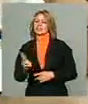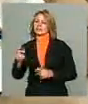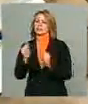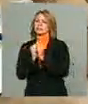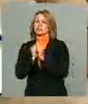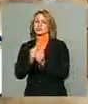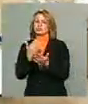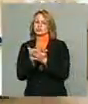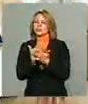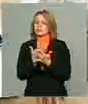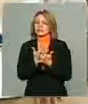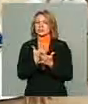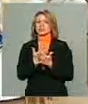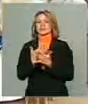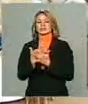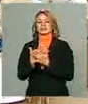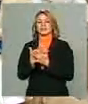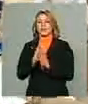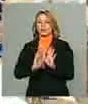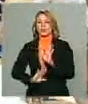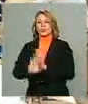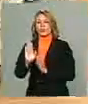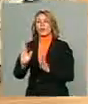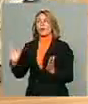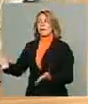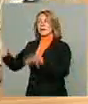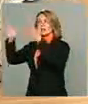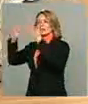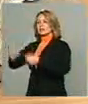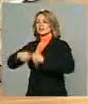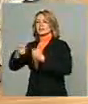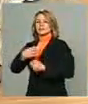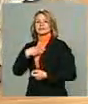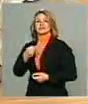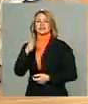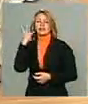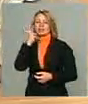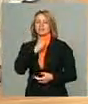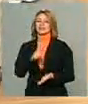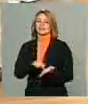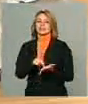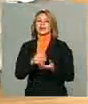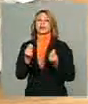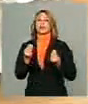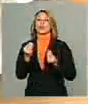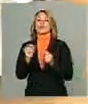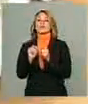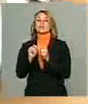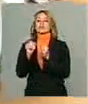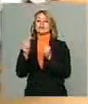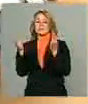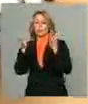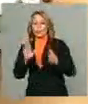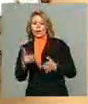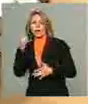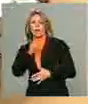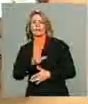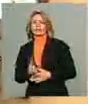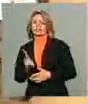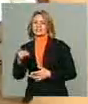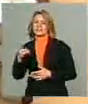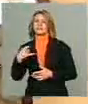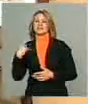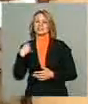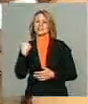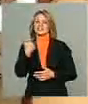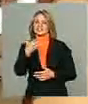estão fazendo camento que ela deu pra filha é lindíssimo e como é que é chegar aos 102 anos assim com esse corp não sei minha filha porque sente feliz é porque